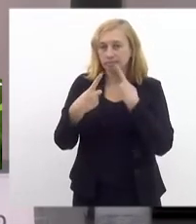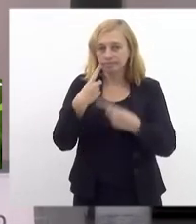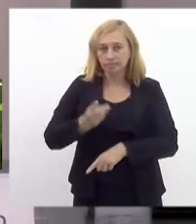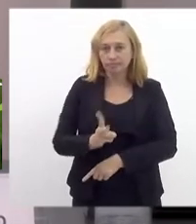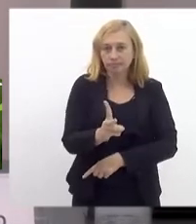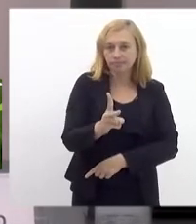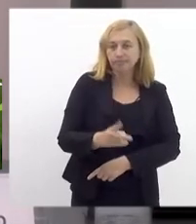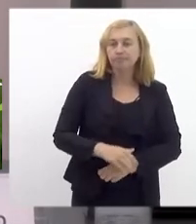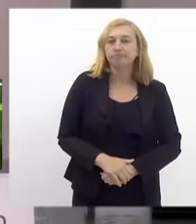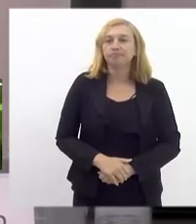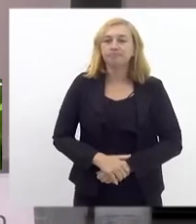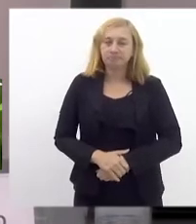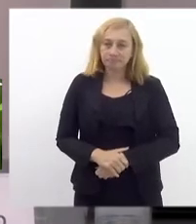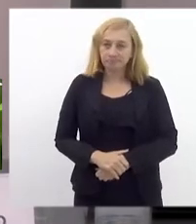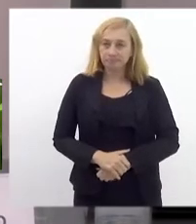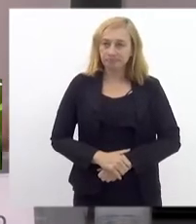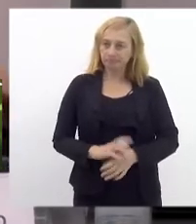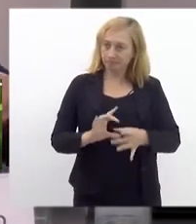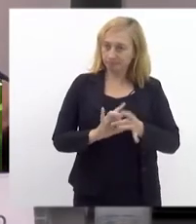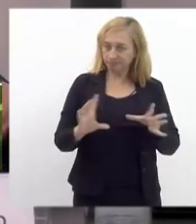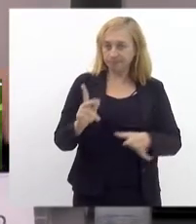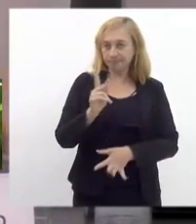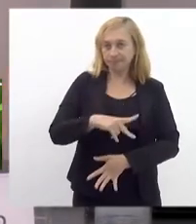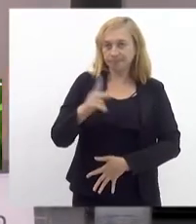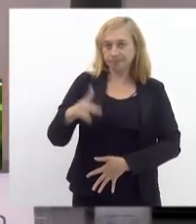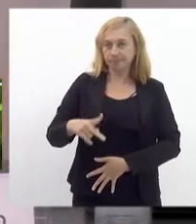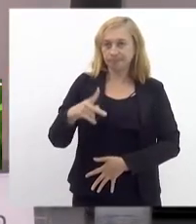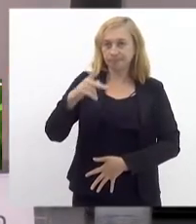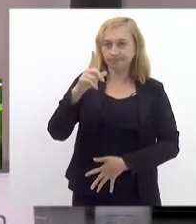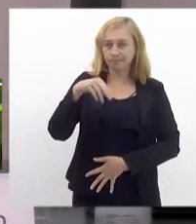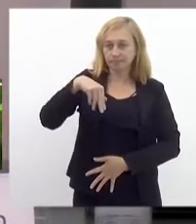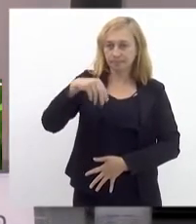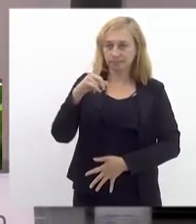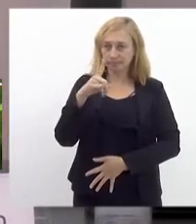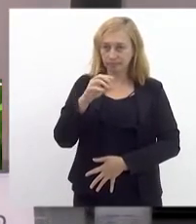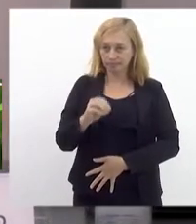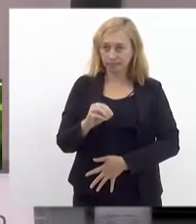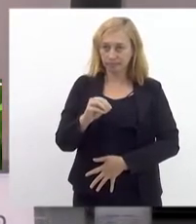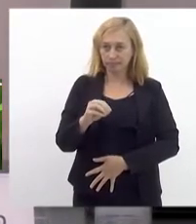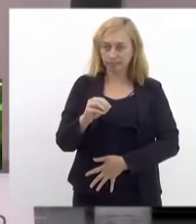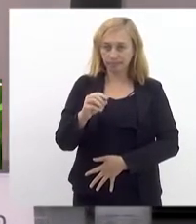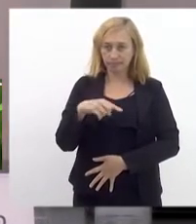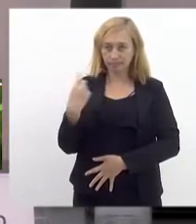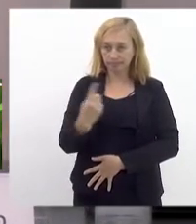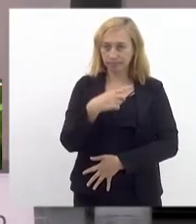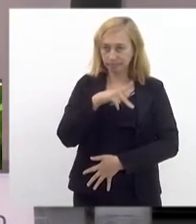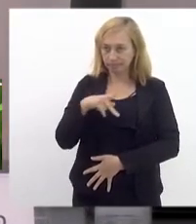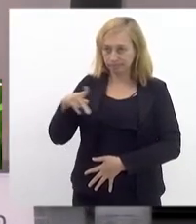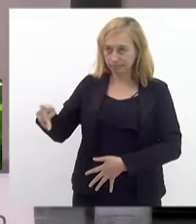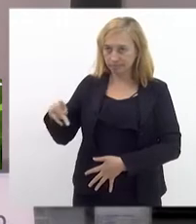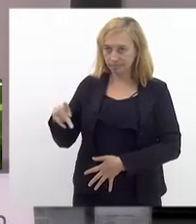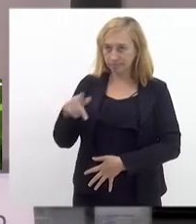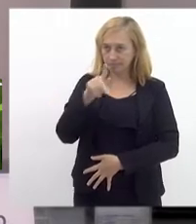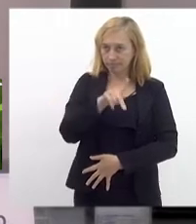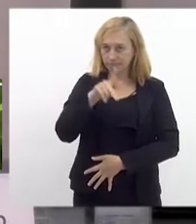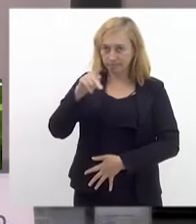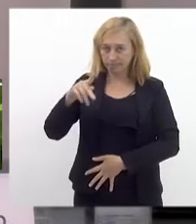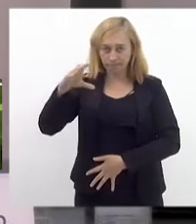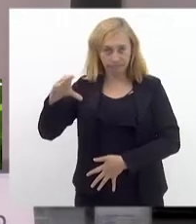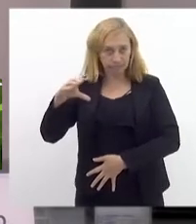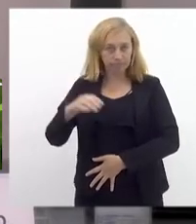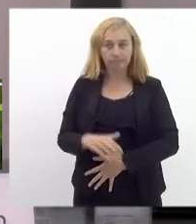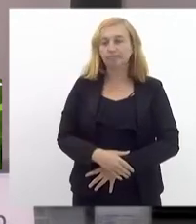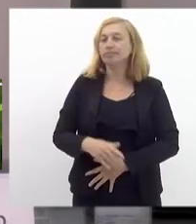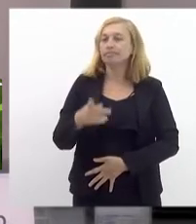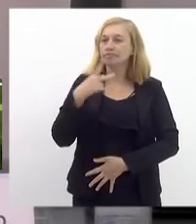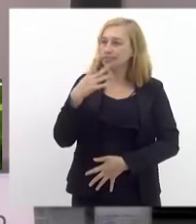Bom, eu vou passar a palavra, então, ao professor Ildeu Moreira, nosso presidente de honra da SBPC, né, para fazer